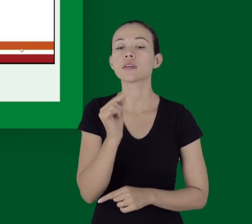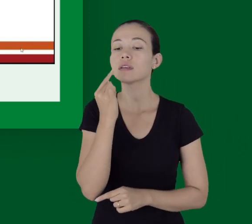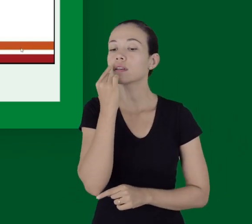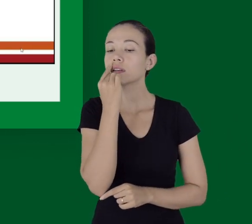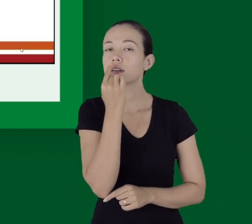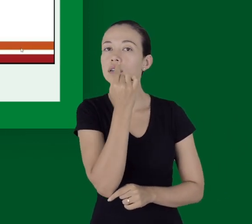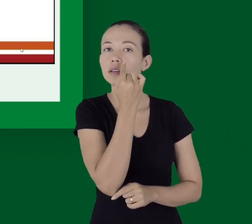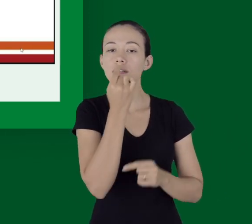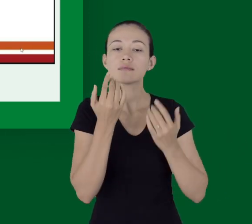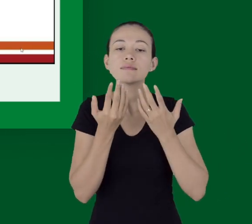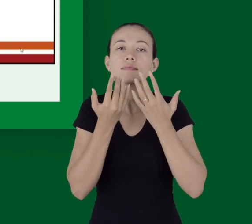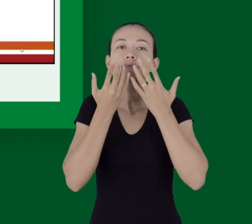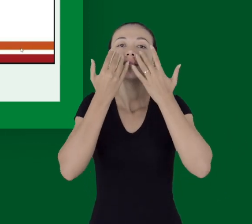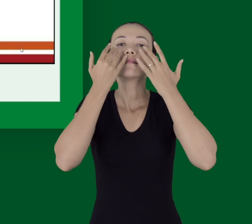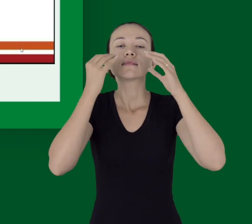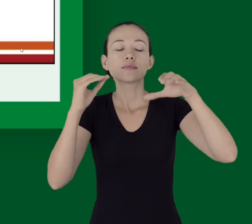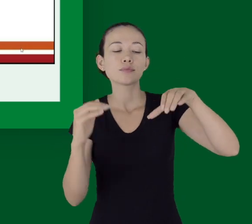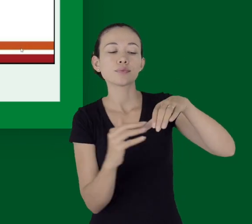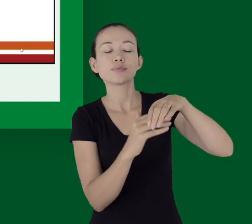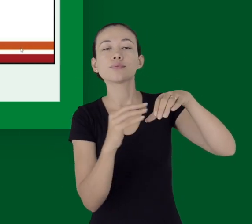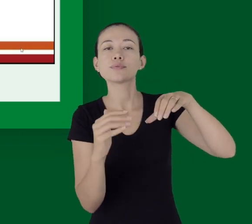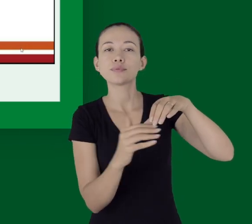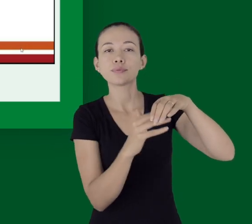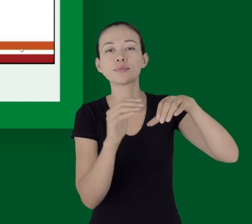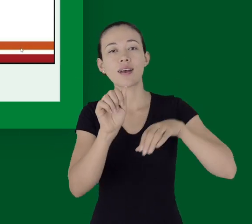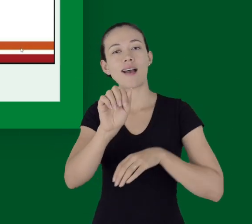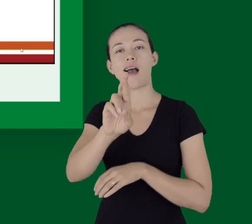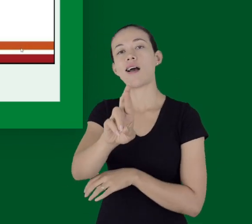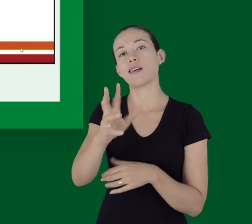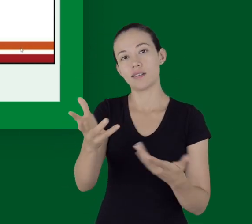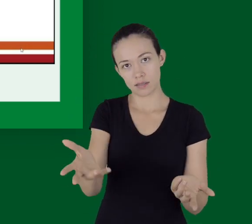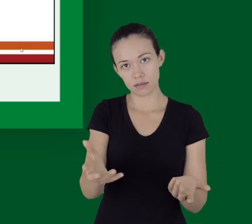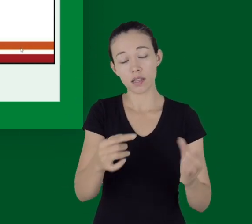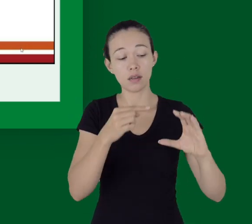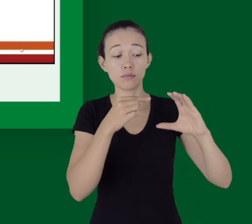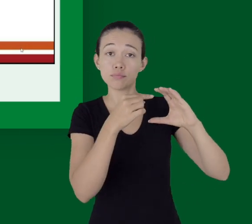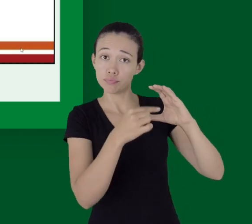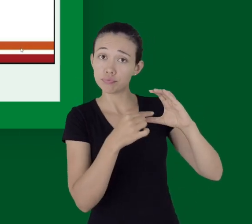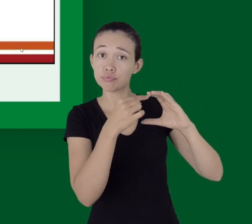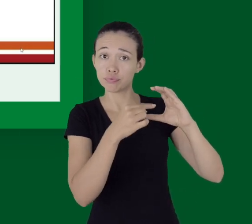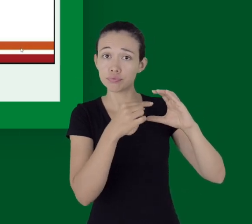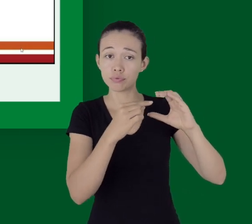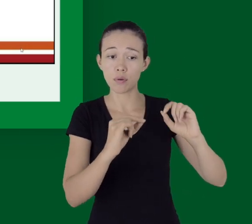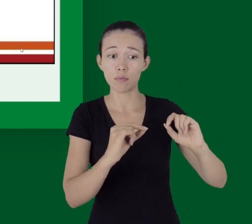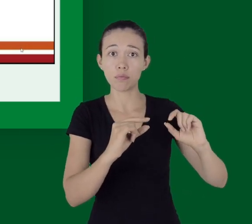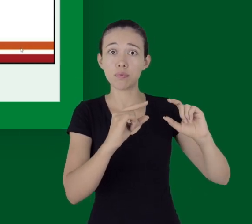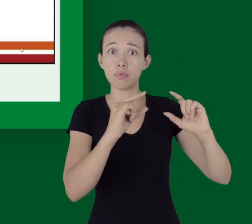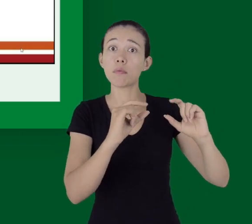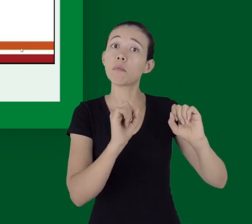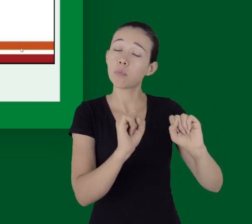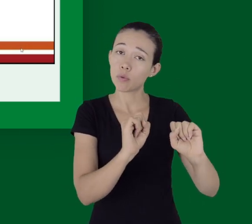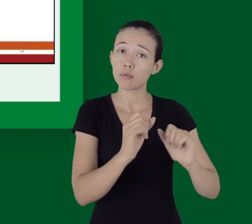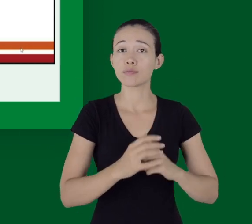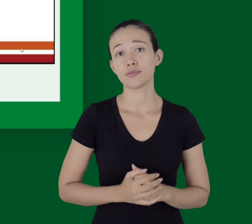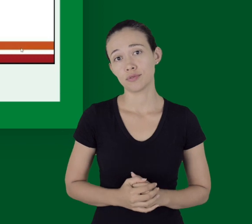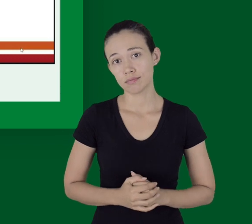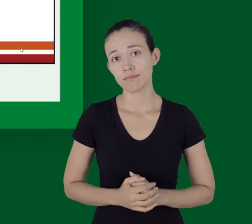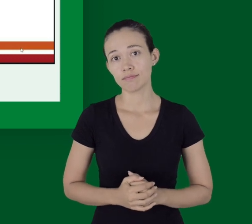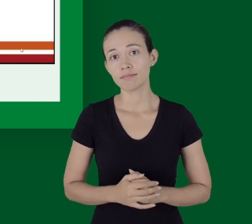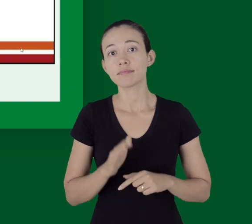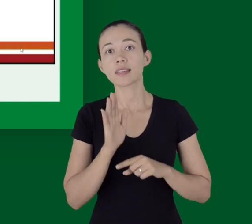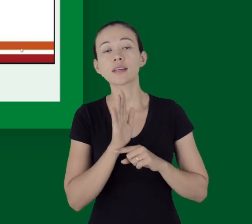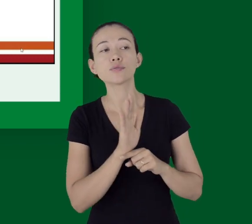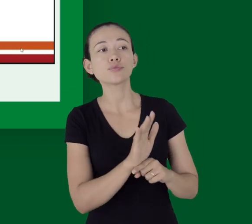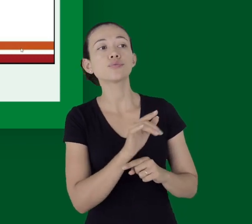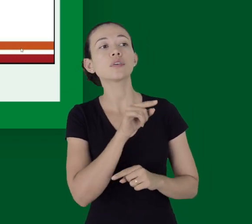a passagem de ar, tudo isso vai melhorar, até a saturação pode melhorar, né? A